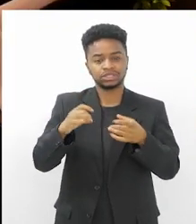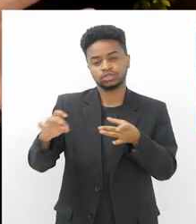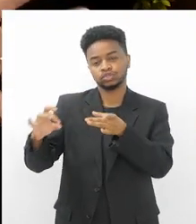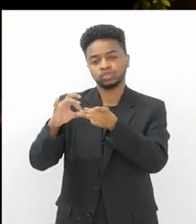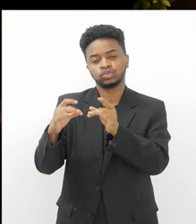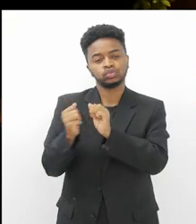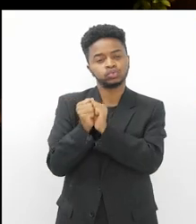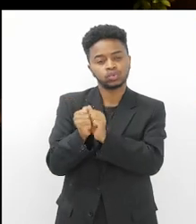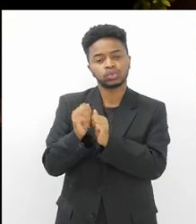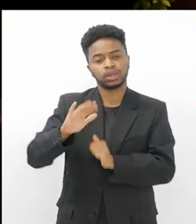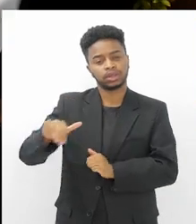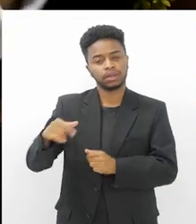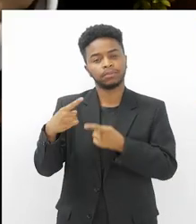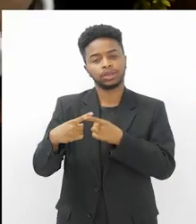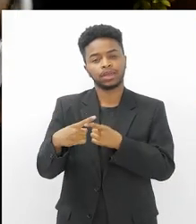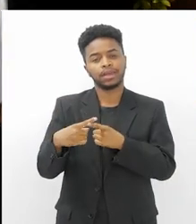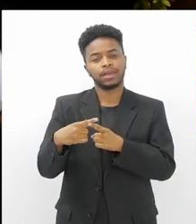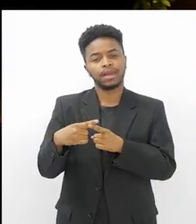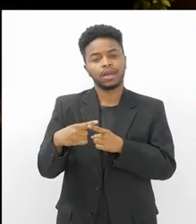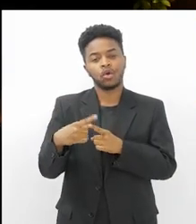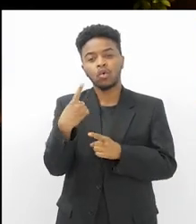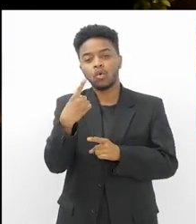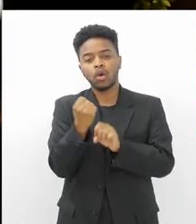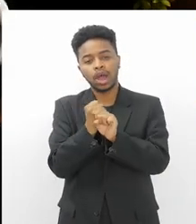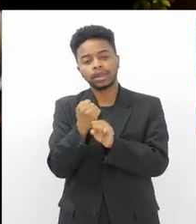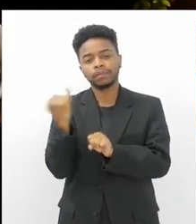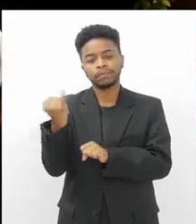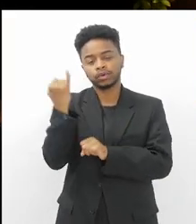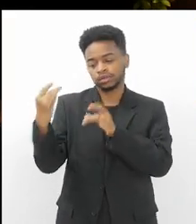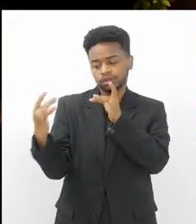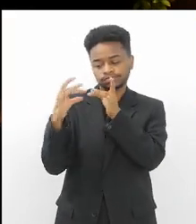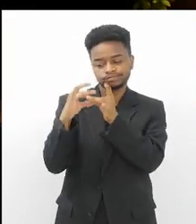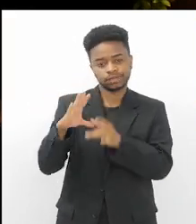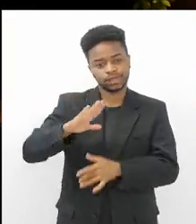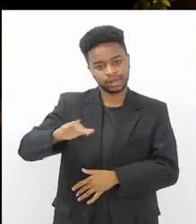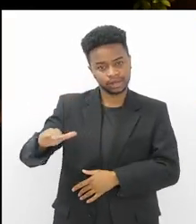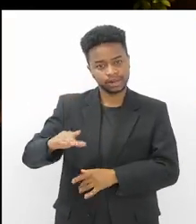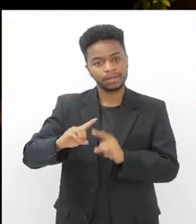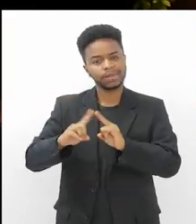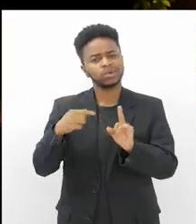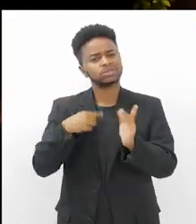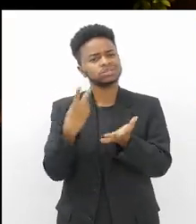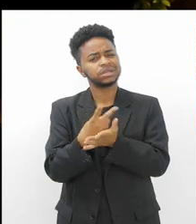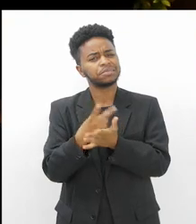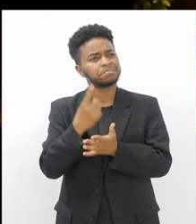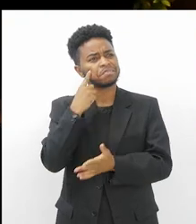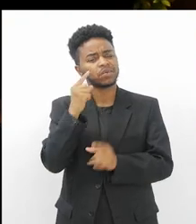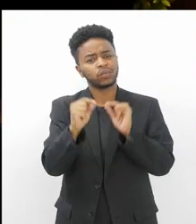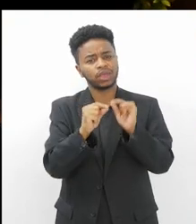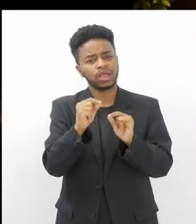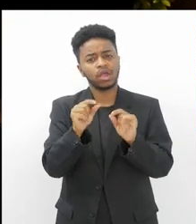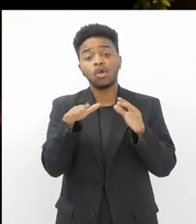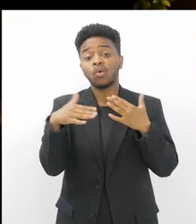ficar com a criança, porque este primeiro ano é importantíssimo você criar uma ligação com a criança. A pergunta que eu sempre faço é a